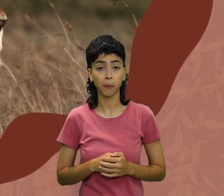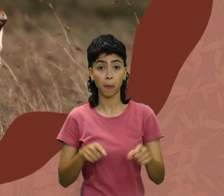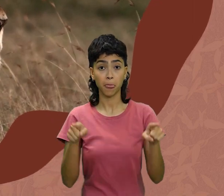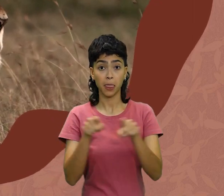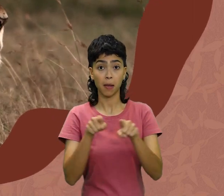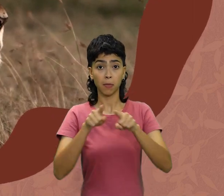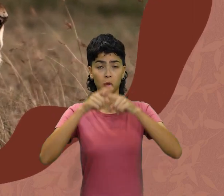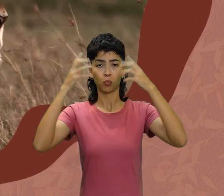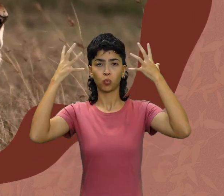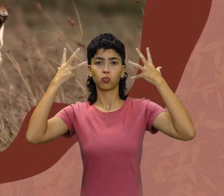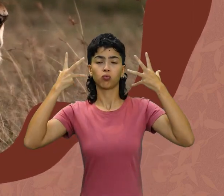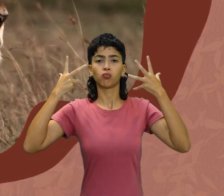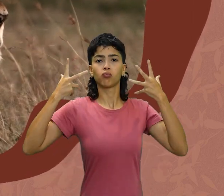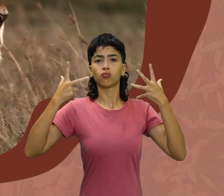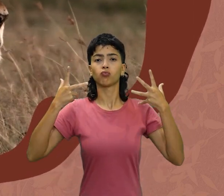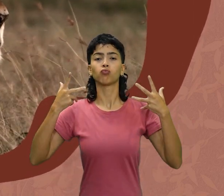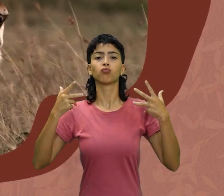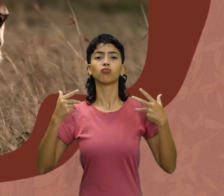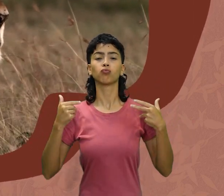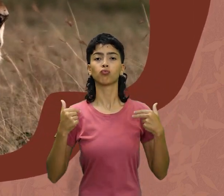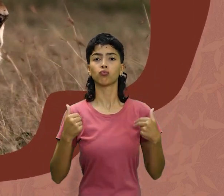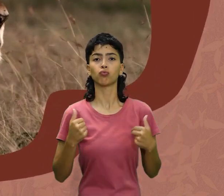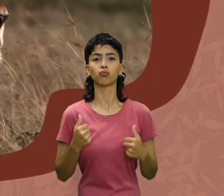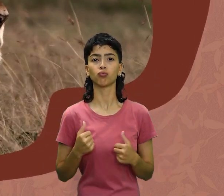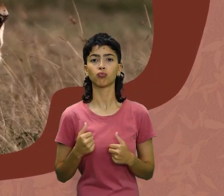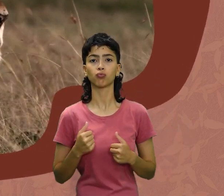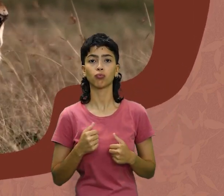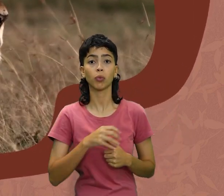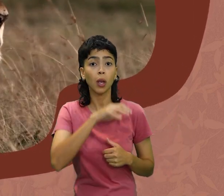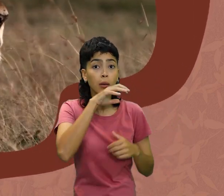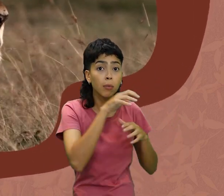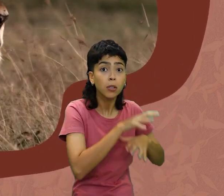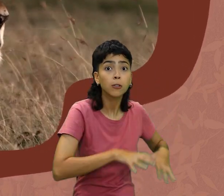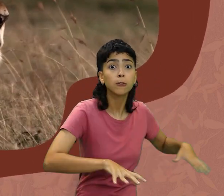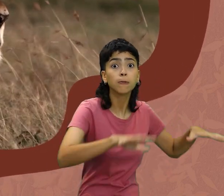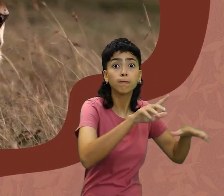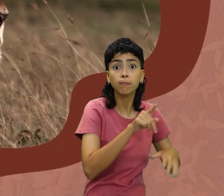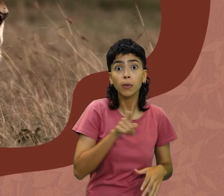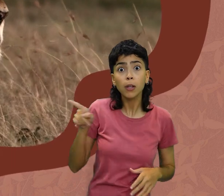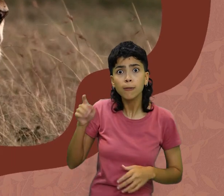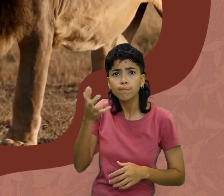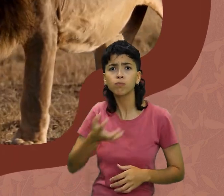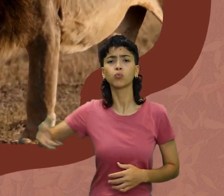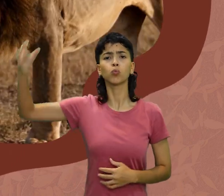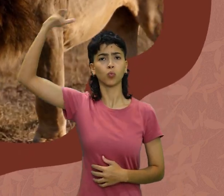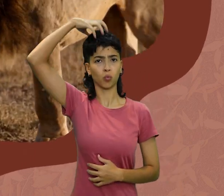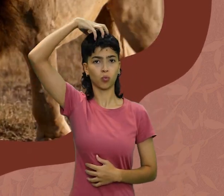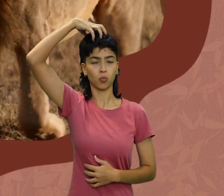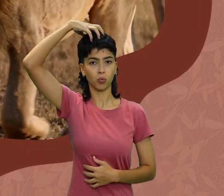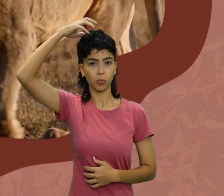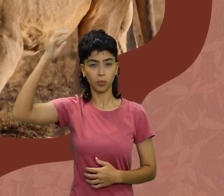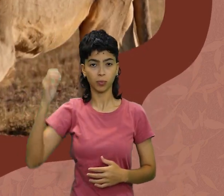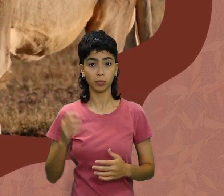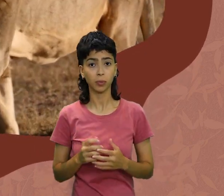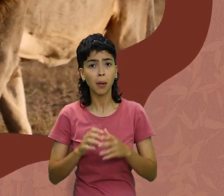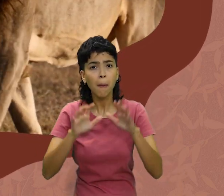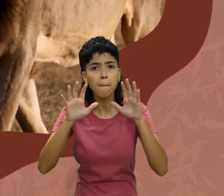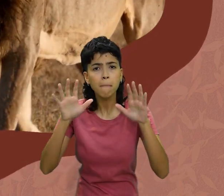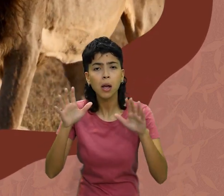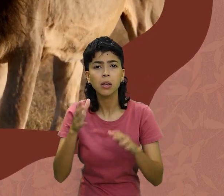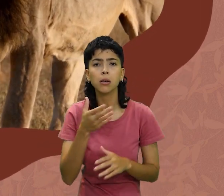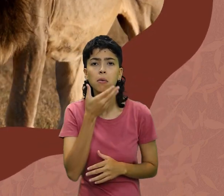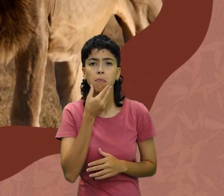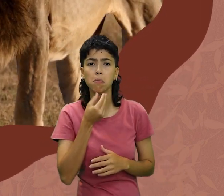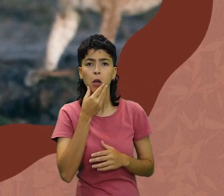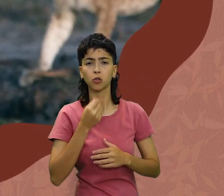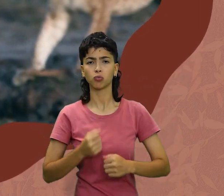uma juba imponente. Por isso é considerado o rei dos animais. Mas apesar de toda essa aparência